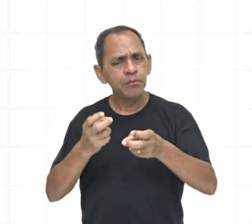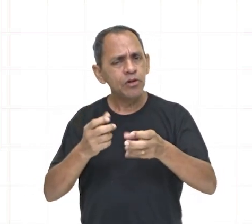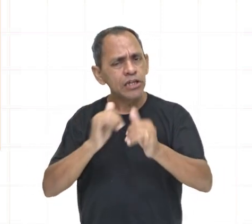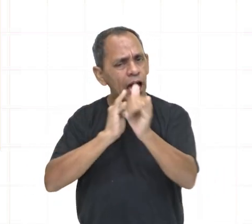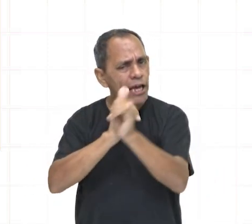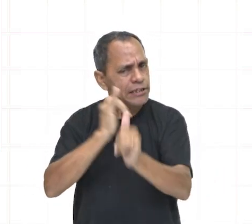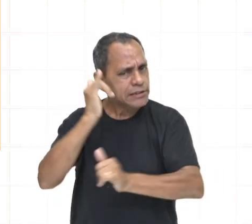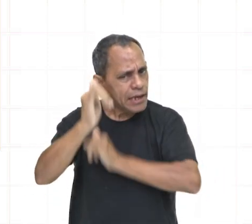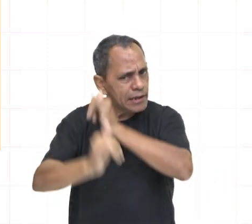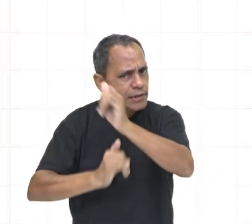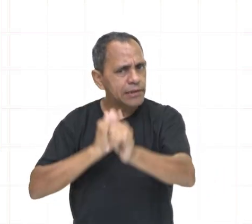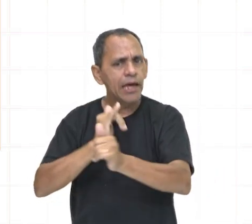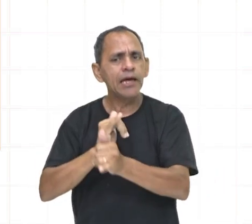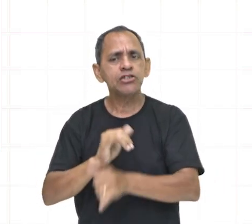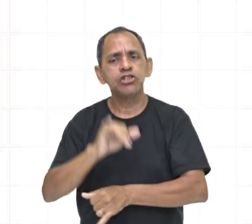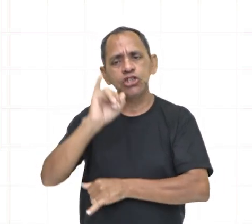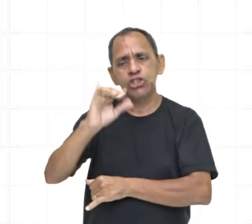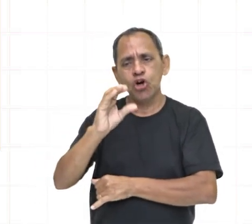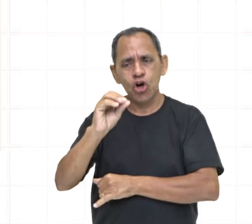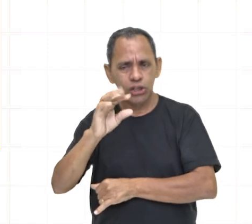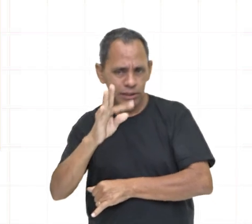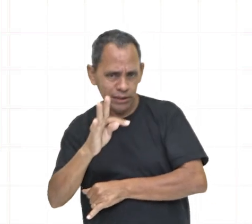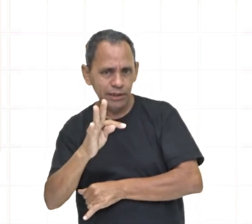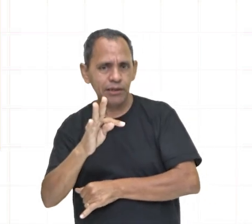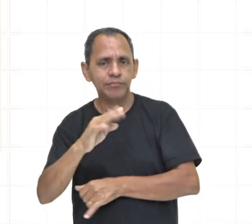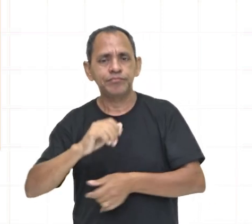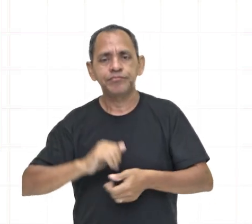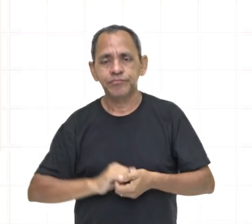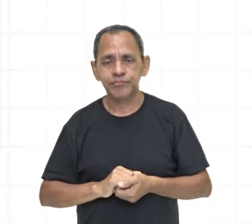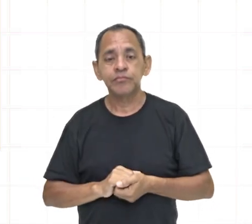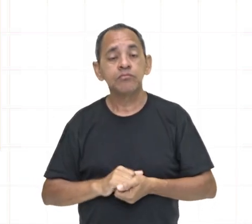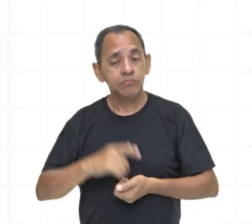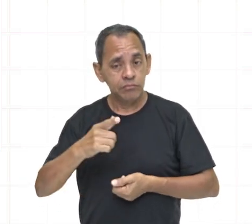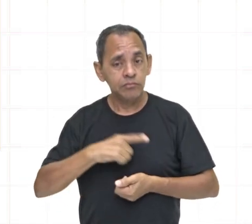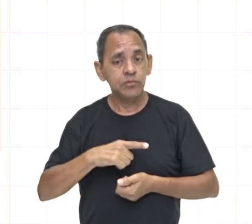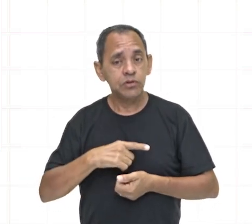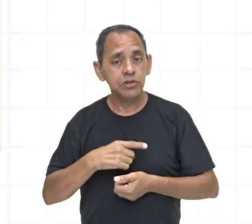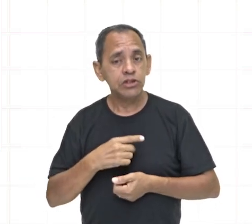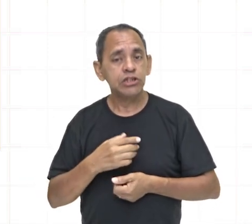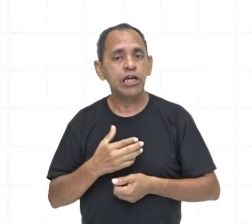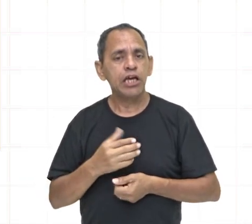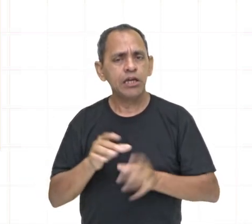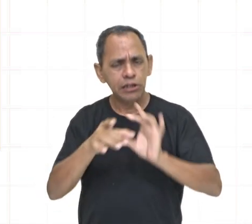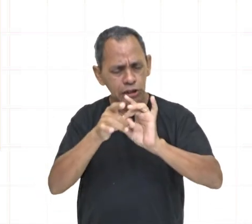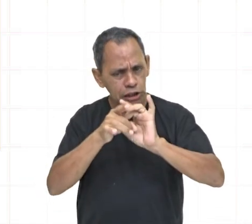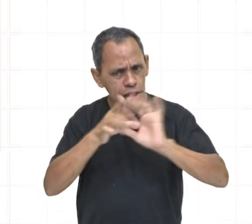coisas, conhecida como IoT, IoT, tá? E tem permitido uma maior